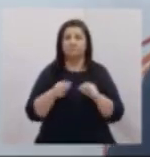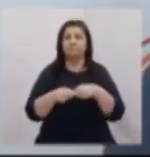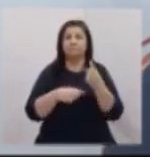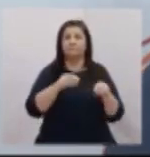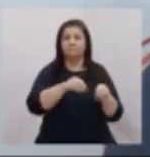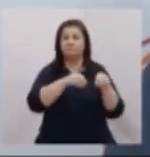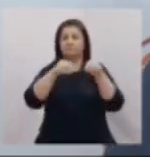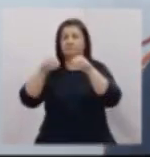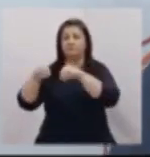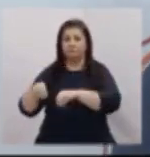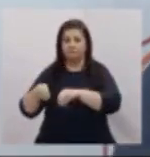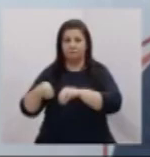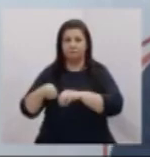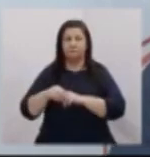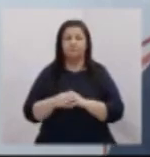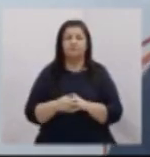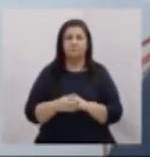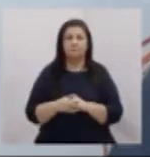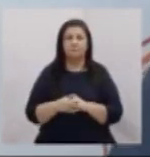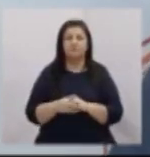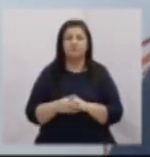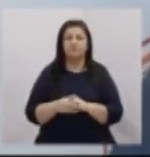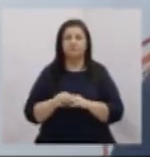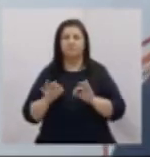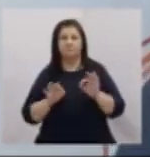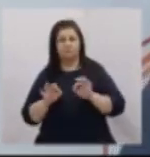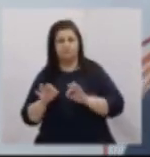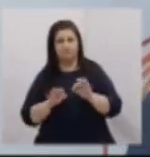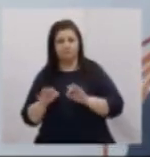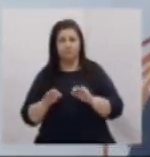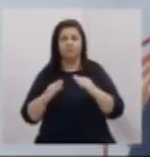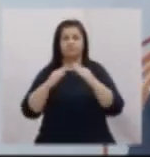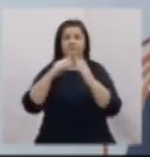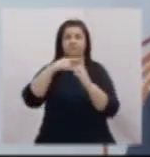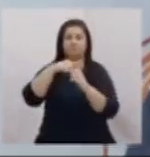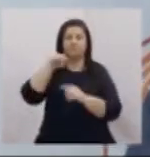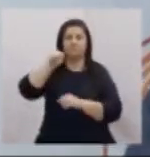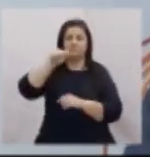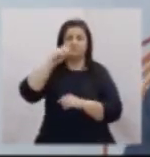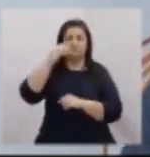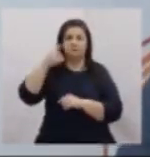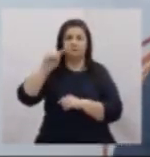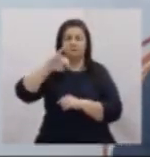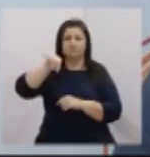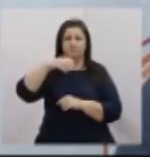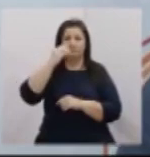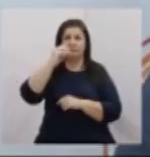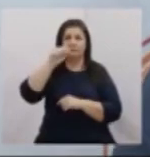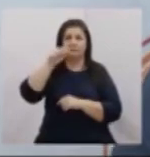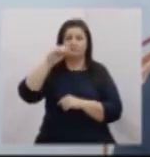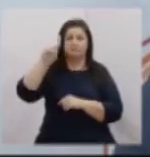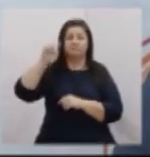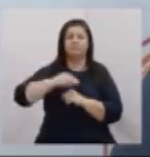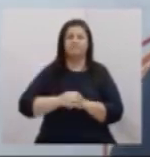Terra de São João, onde desenvolve suas atividades na Igreja São João Batista. Dona Sueli,